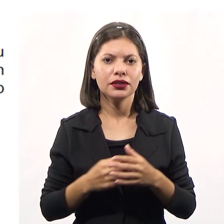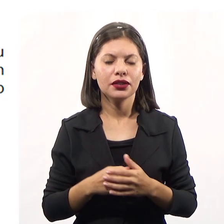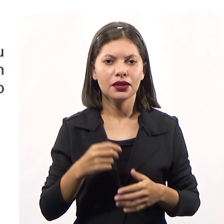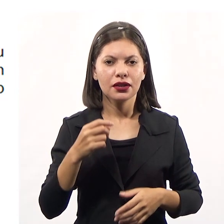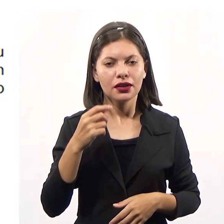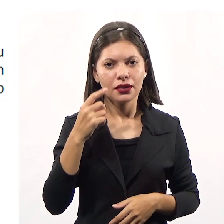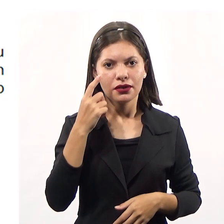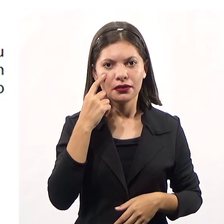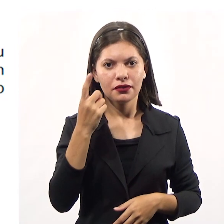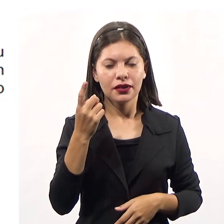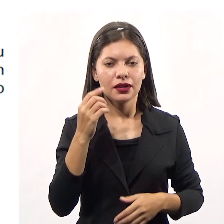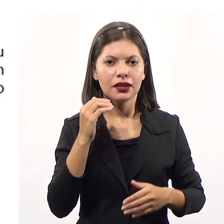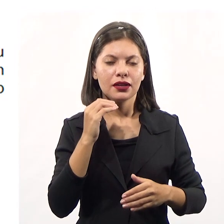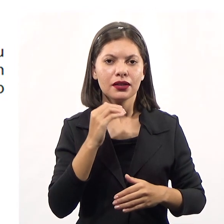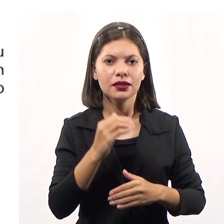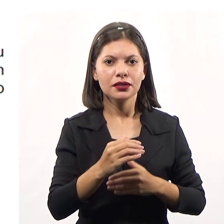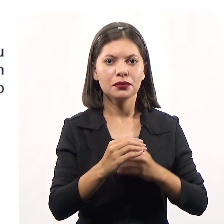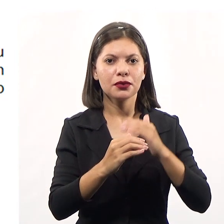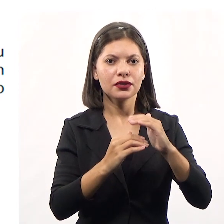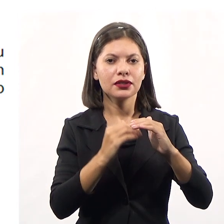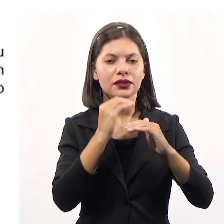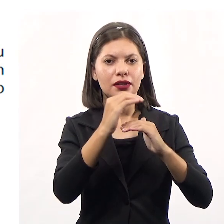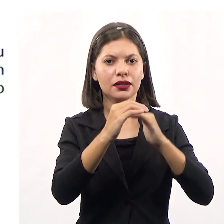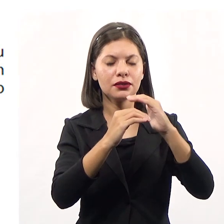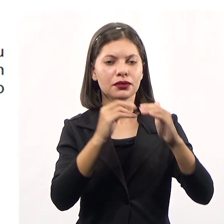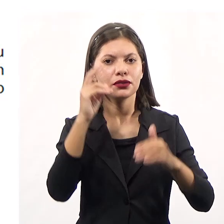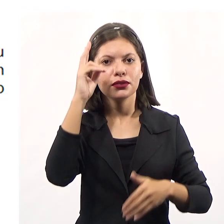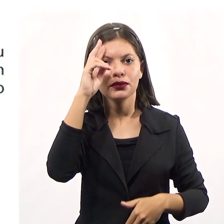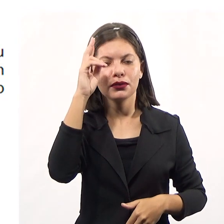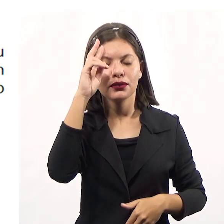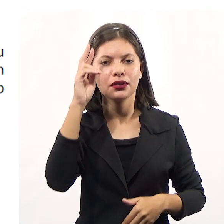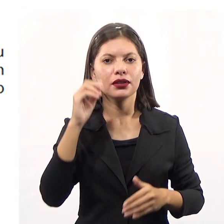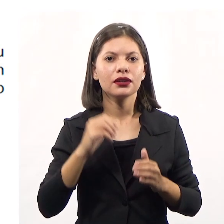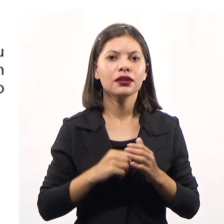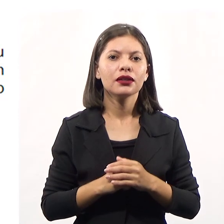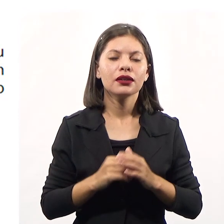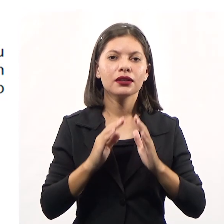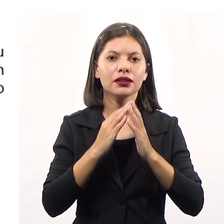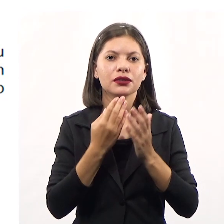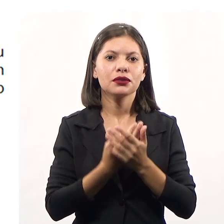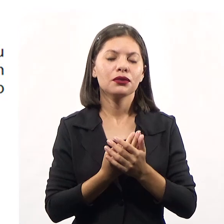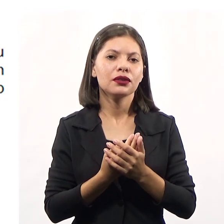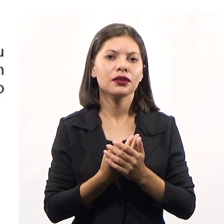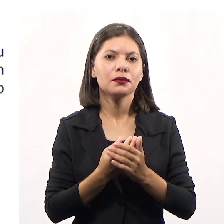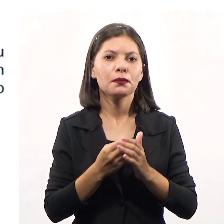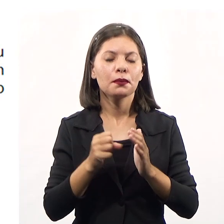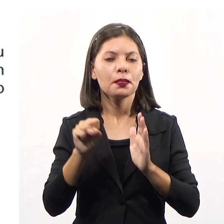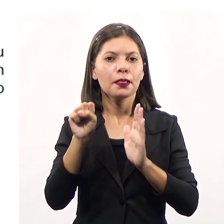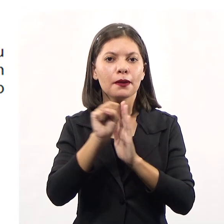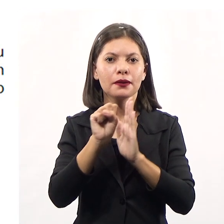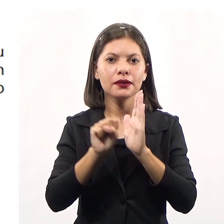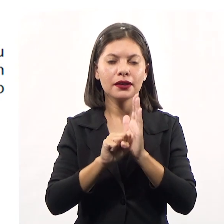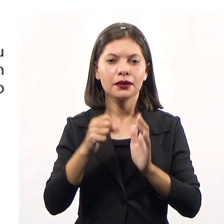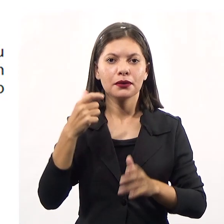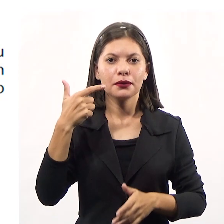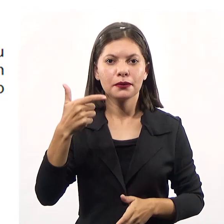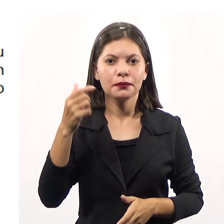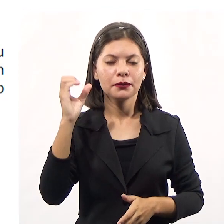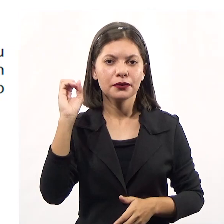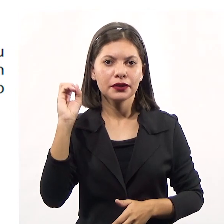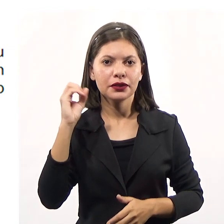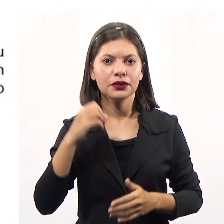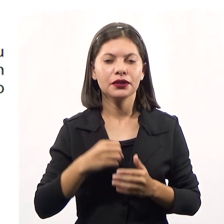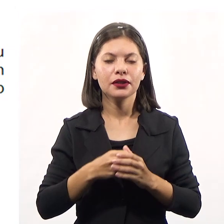nós vamos ver esse processo histórico até chegar às escolas secundárias, né, no século XX. Mas uma característica